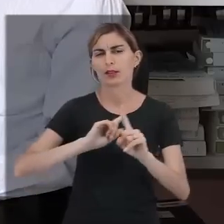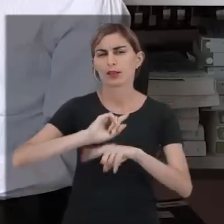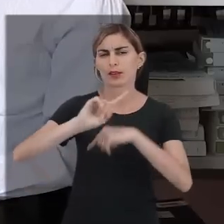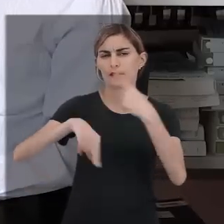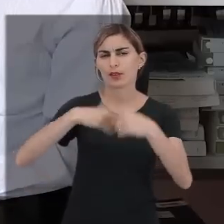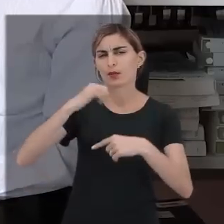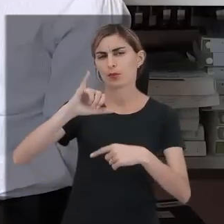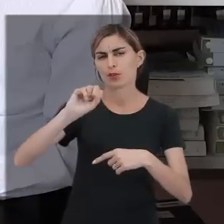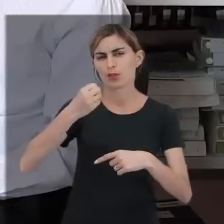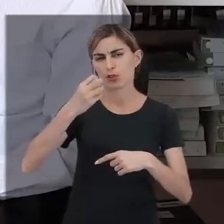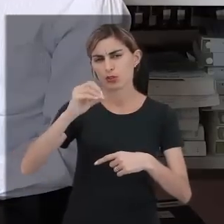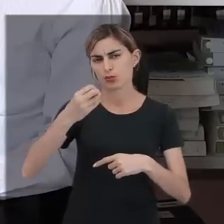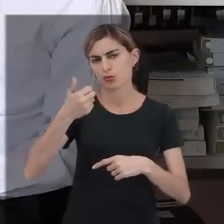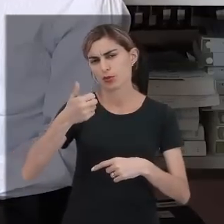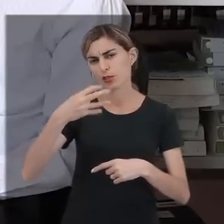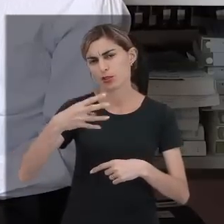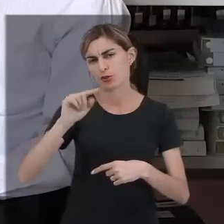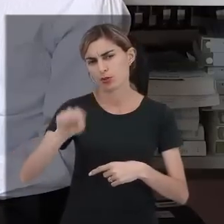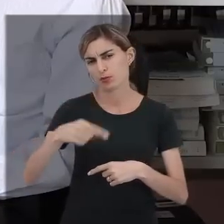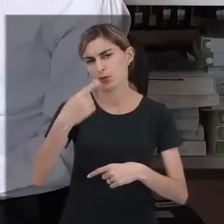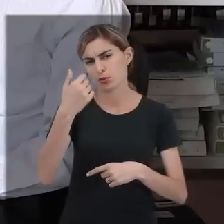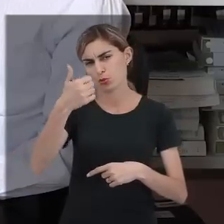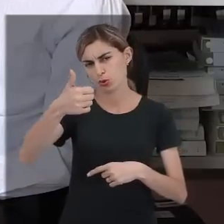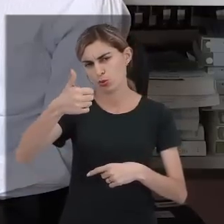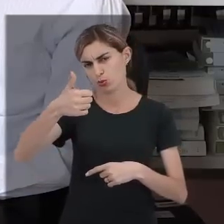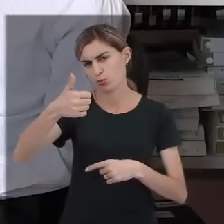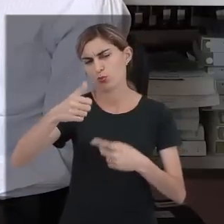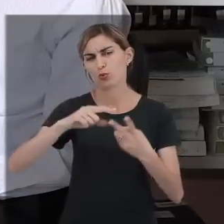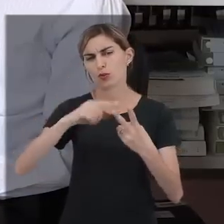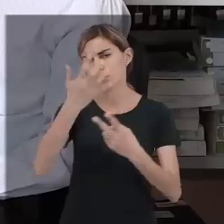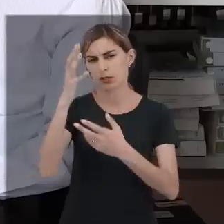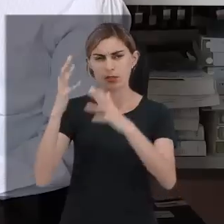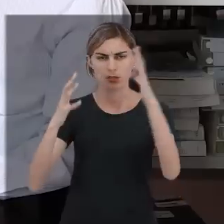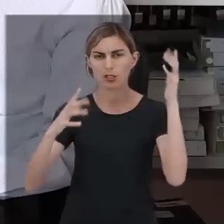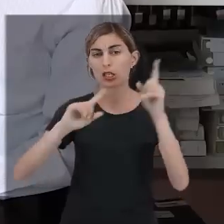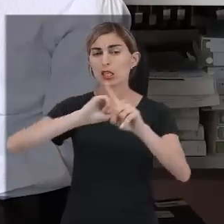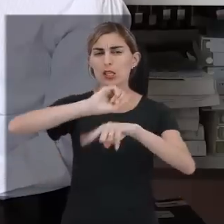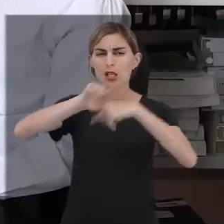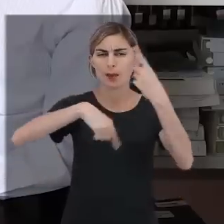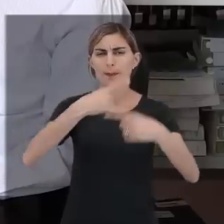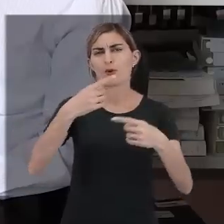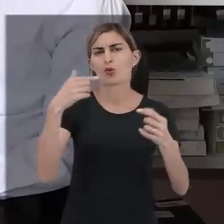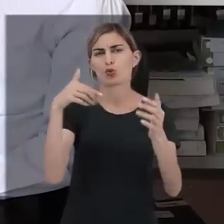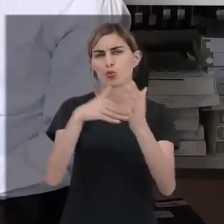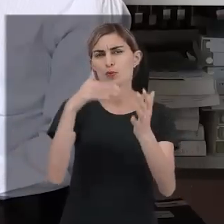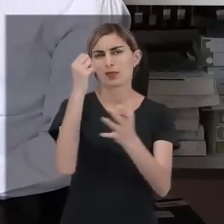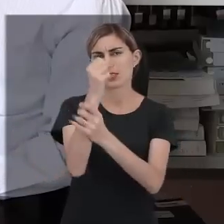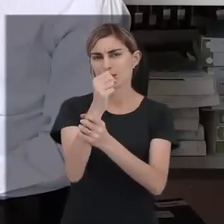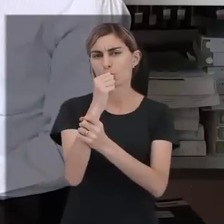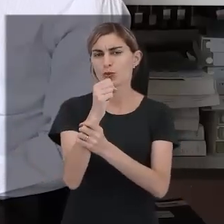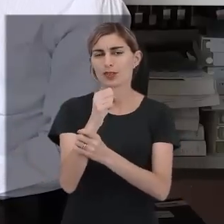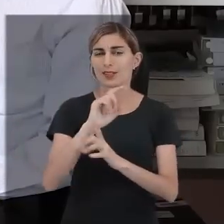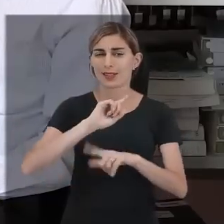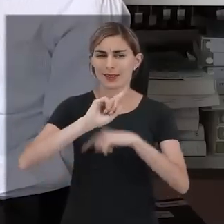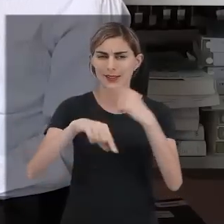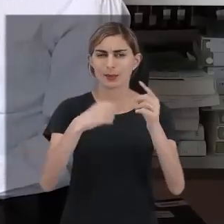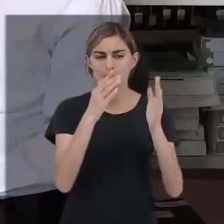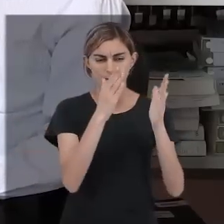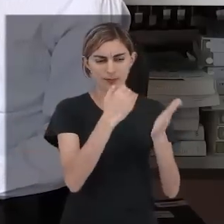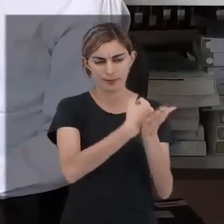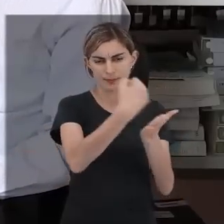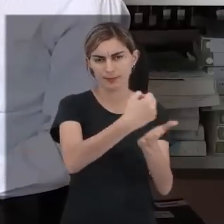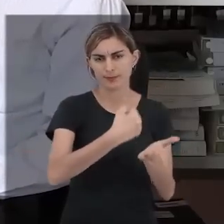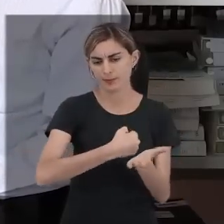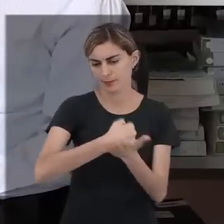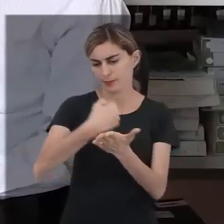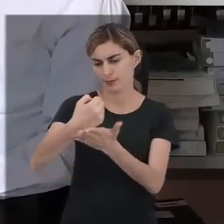a ISO 14001 de meio ambiente, depois a 45001 de segurança. E depois que elas integram, elas certificam